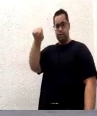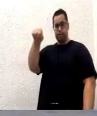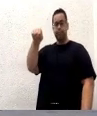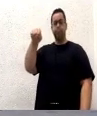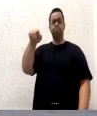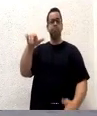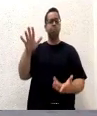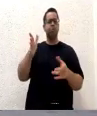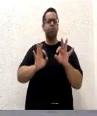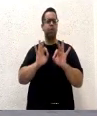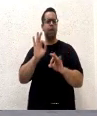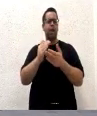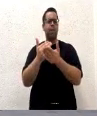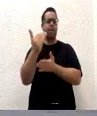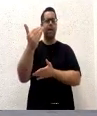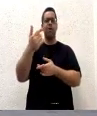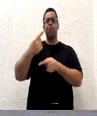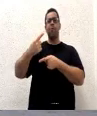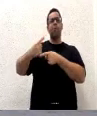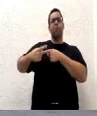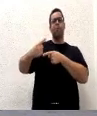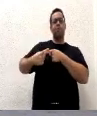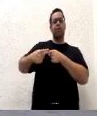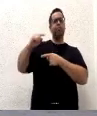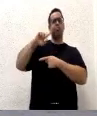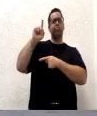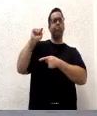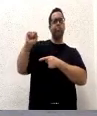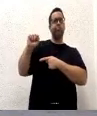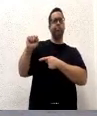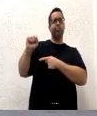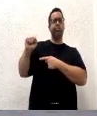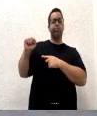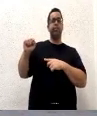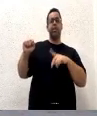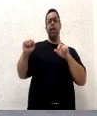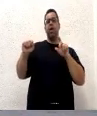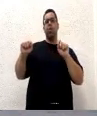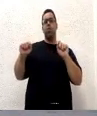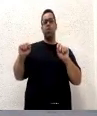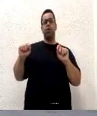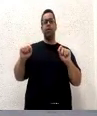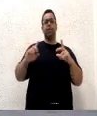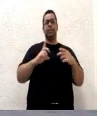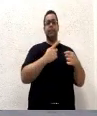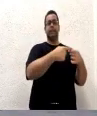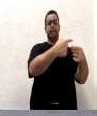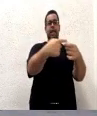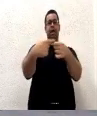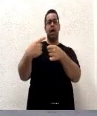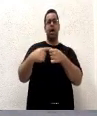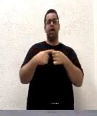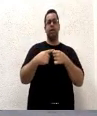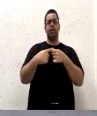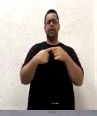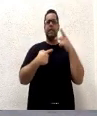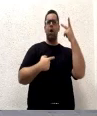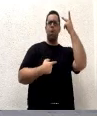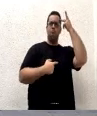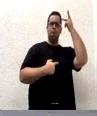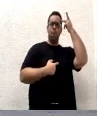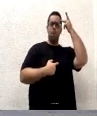também, dentro do MIT, né, que são os municípios de interesse turístico do estado de São Paulo. Nós